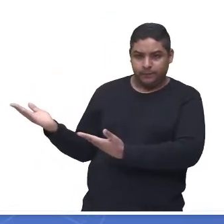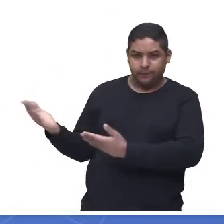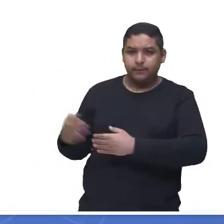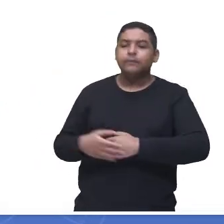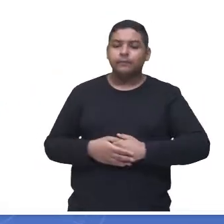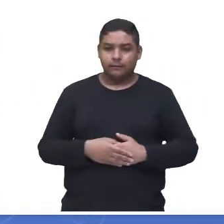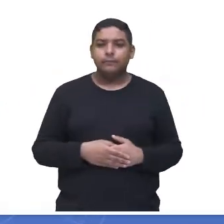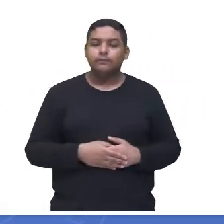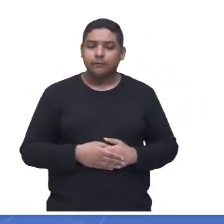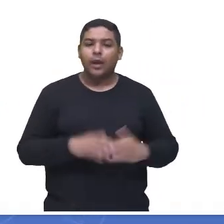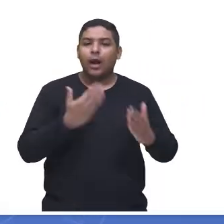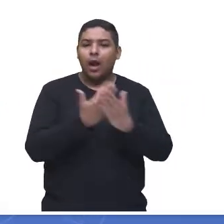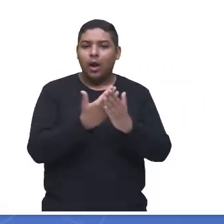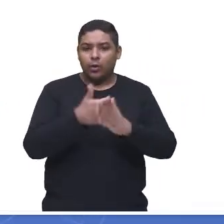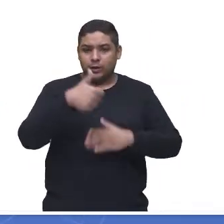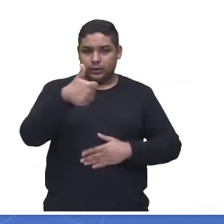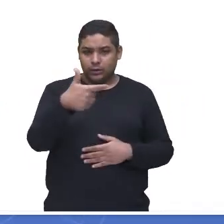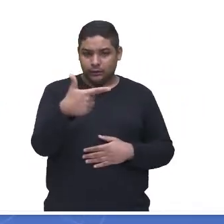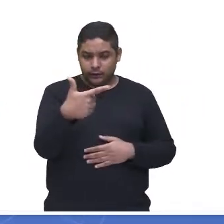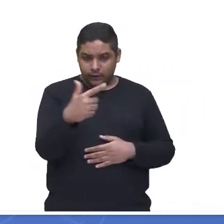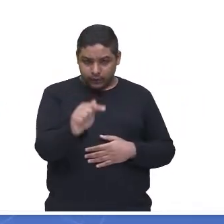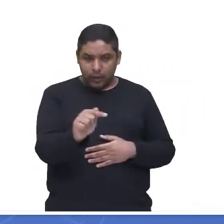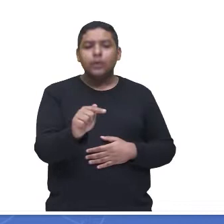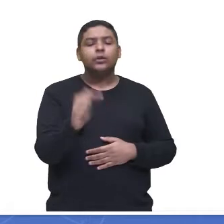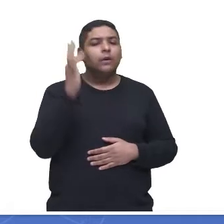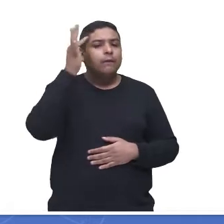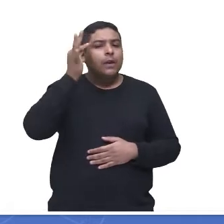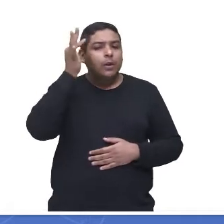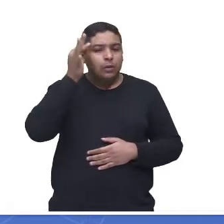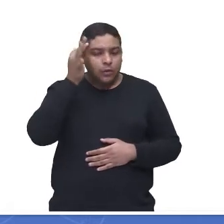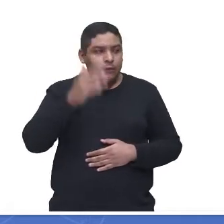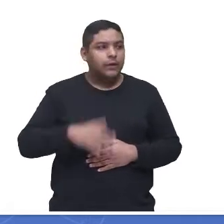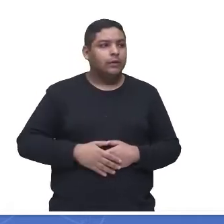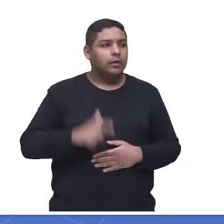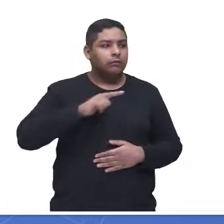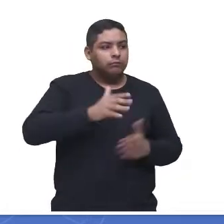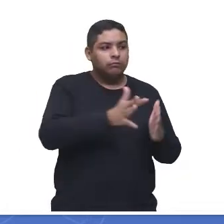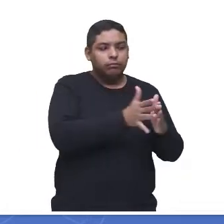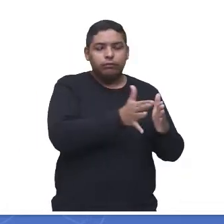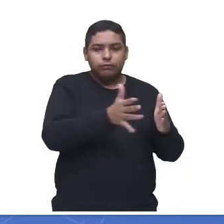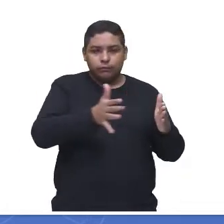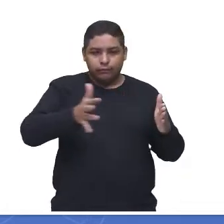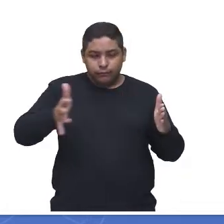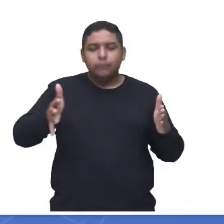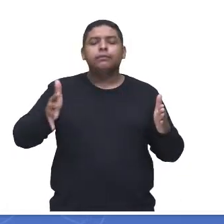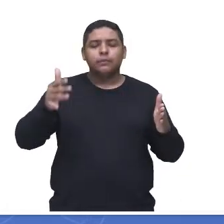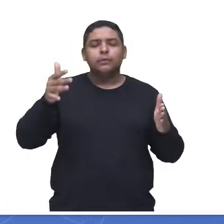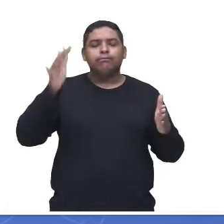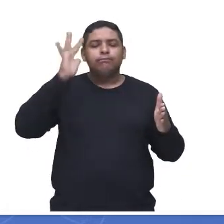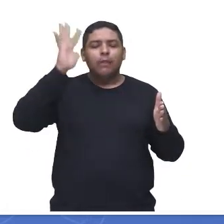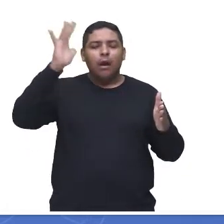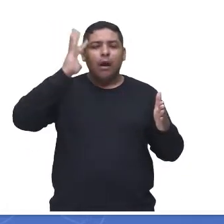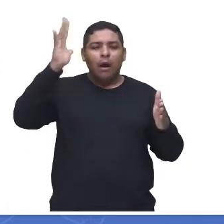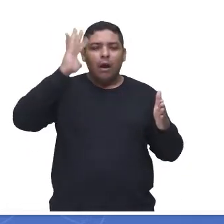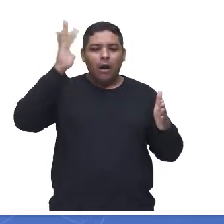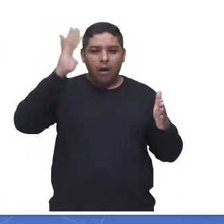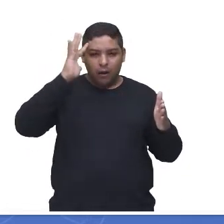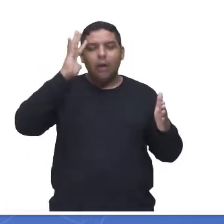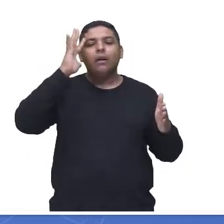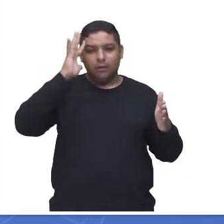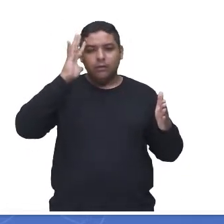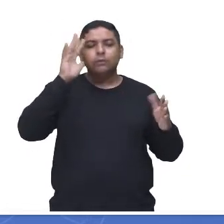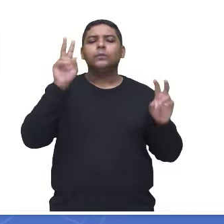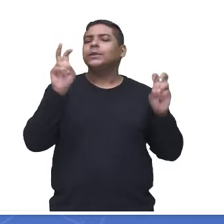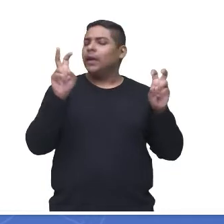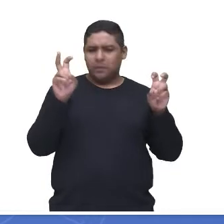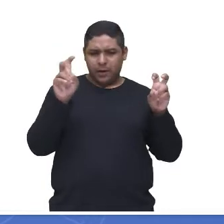127 de filosofia e nós estamos falando de um período, né, da história do pensamento chamado